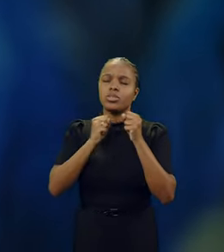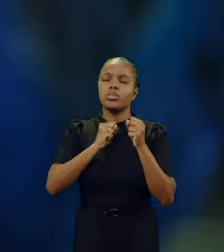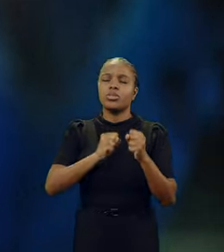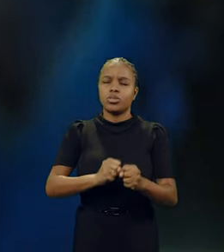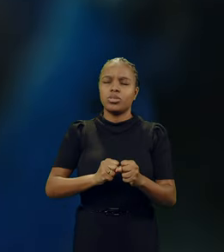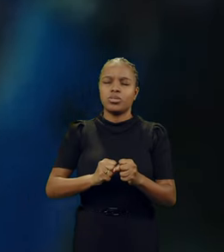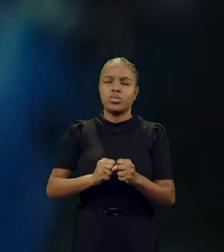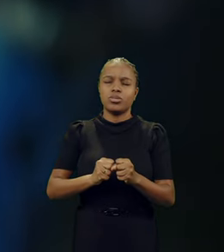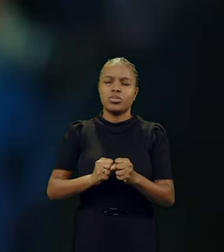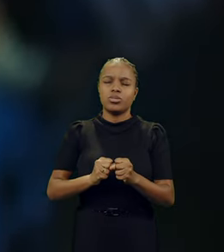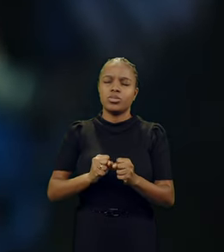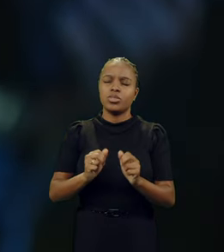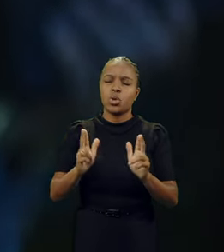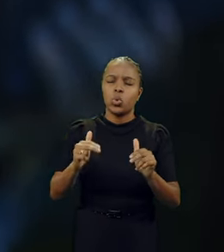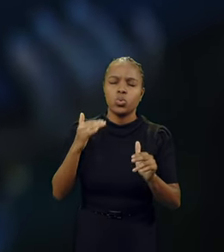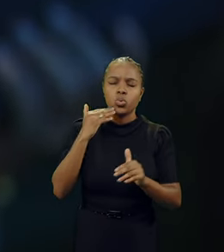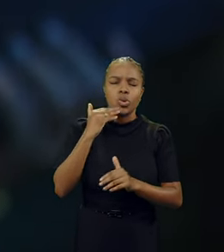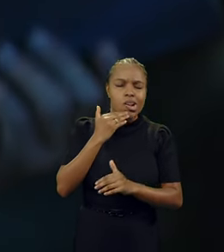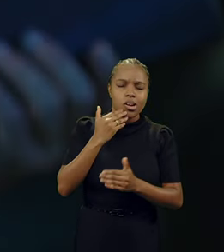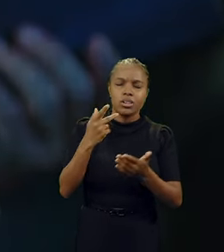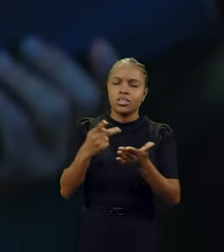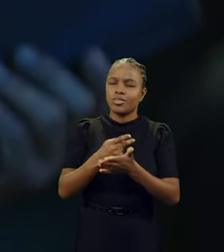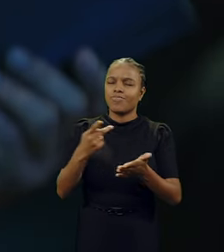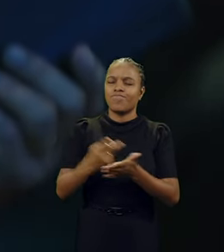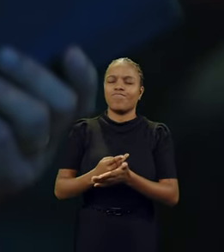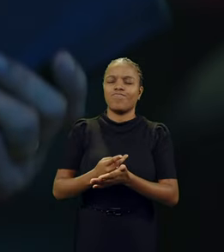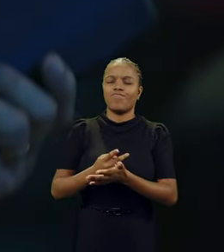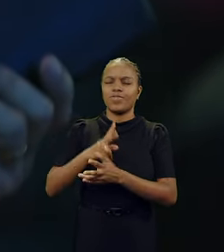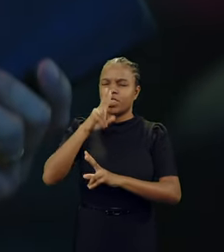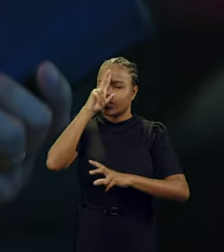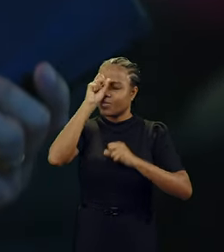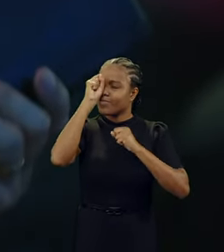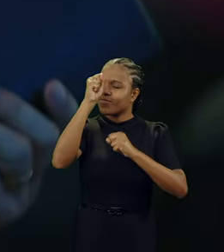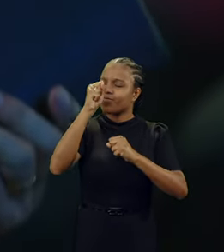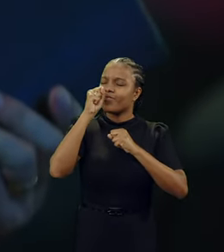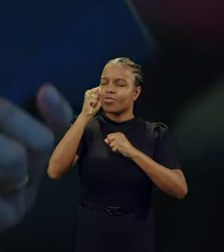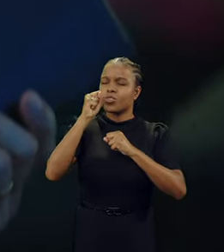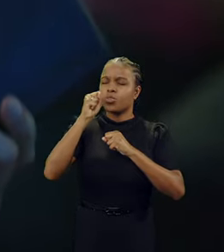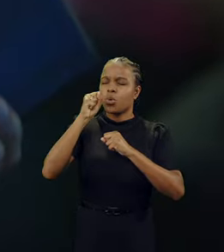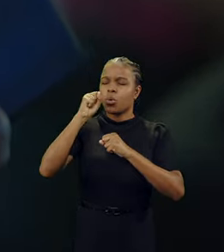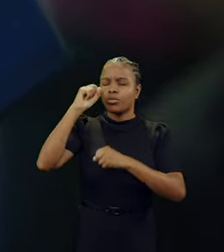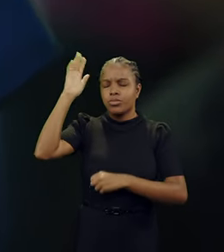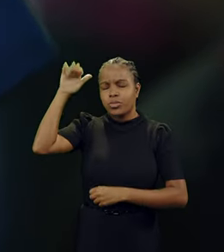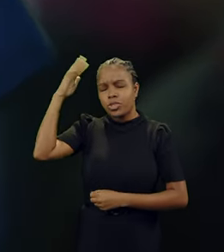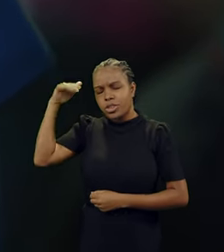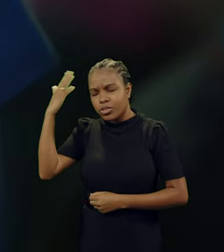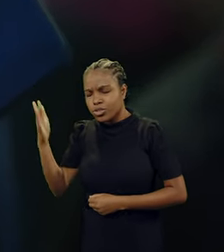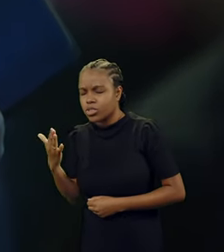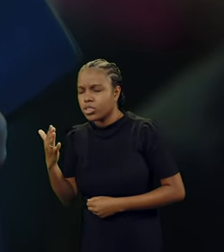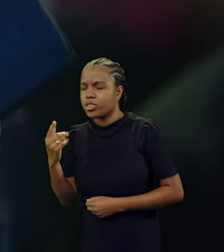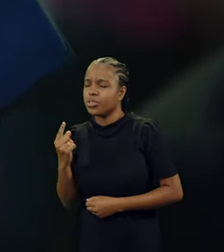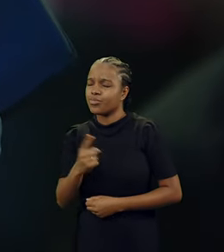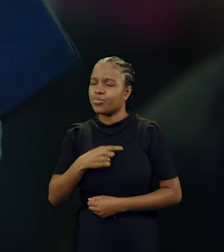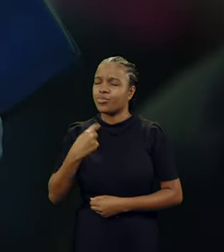é inerrante e é infalível e é digna da